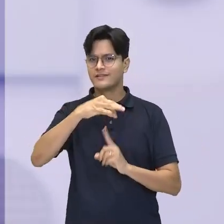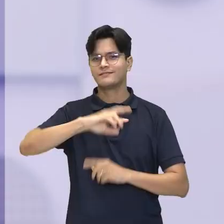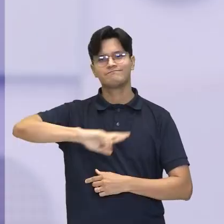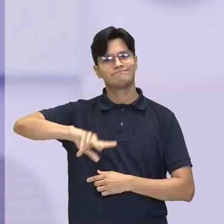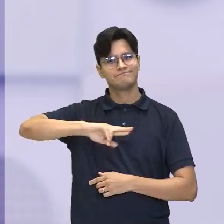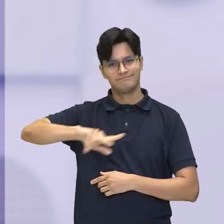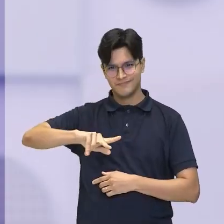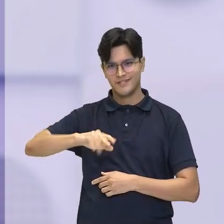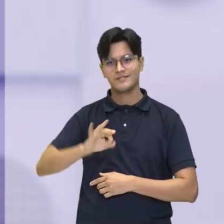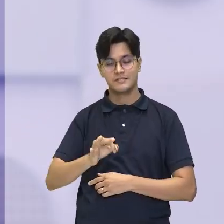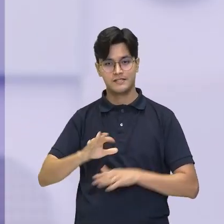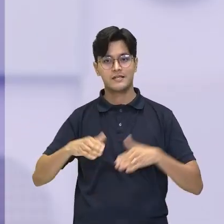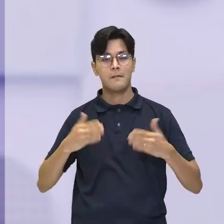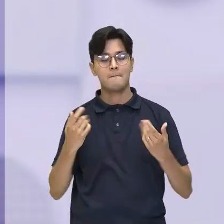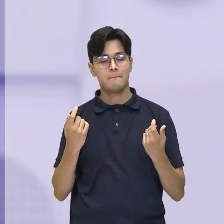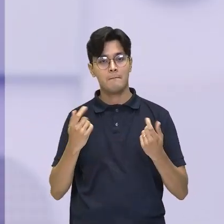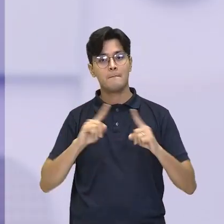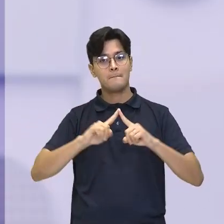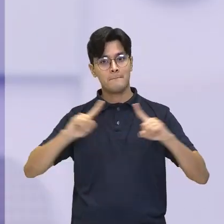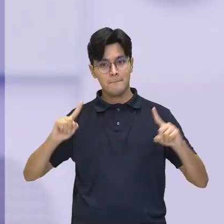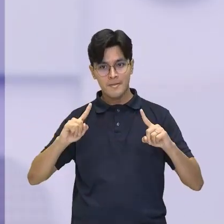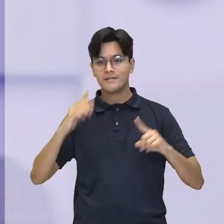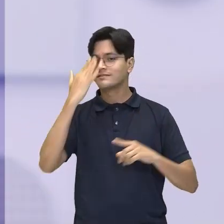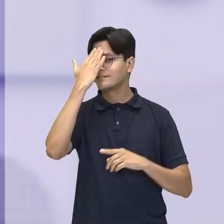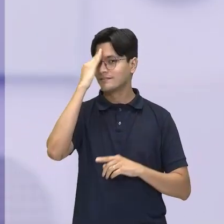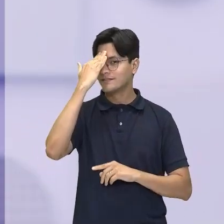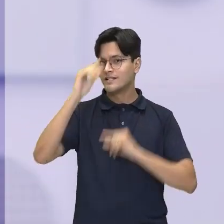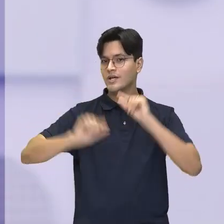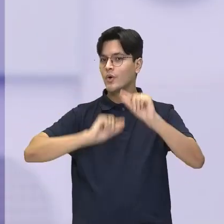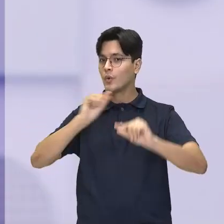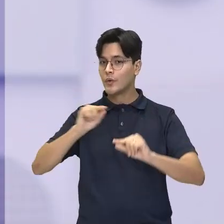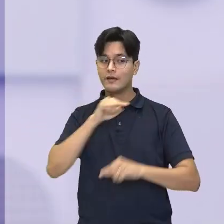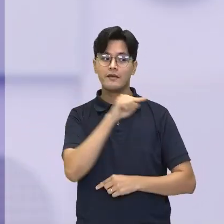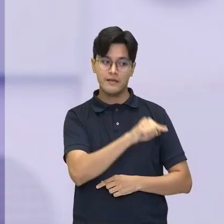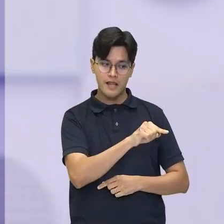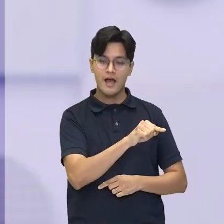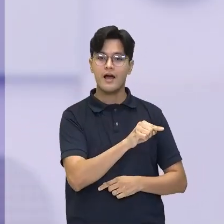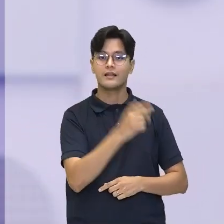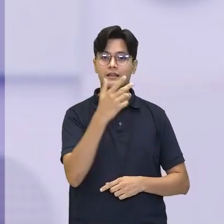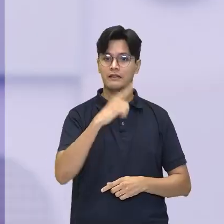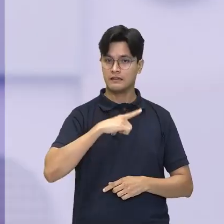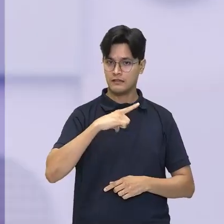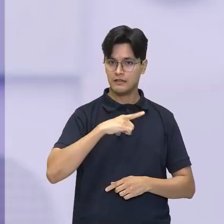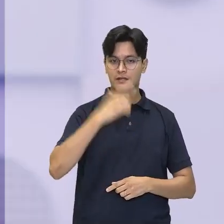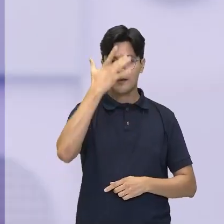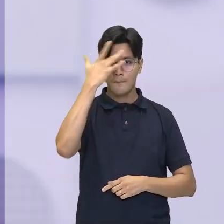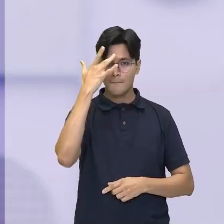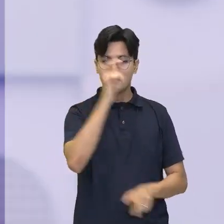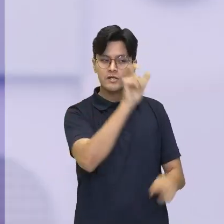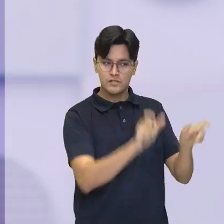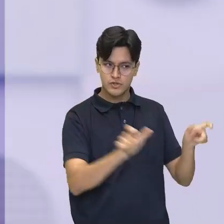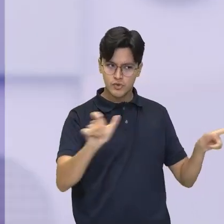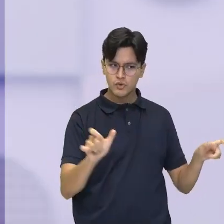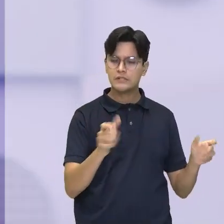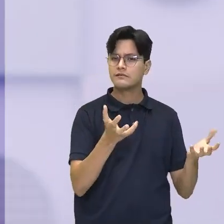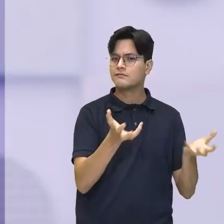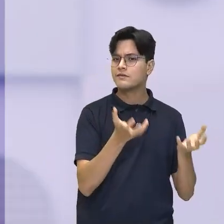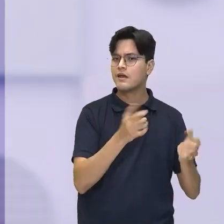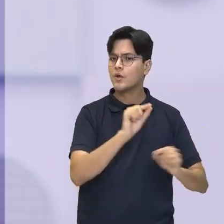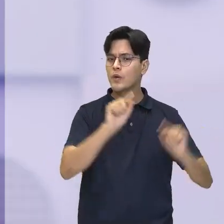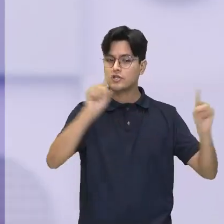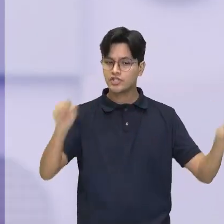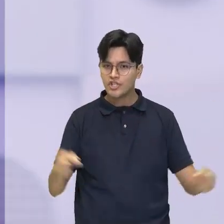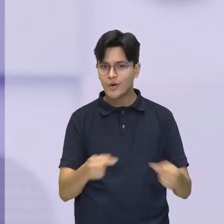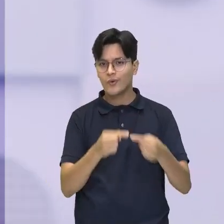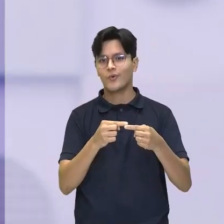confrontar ou ajustar a sua vida com aquilo que se prega no púlpito, com aquilo que se prega na comunidade,